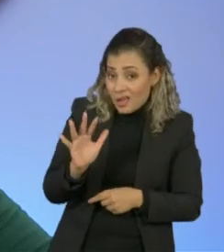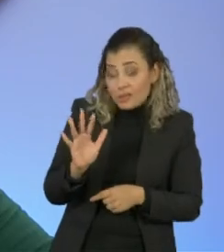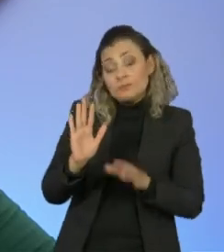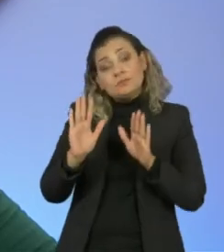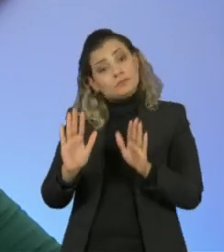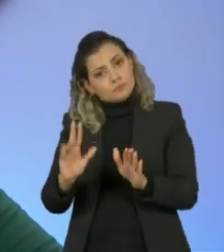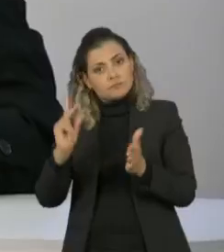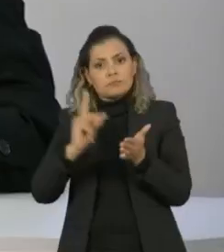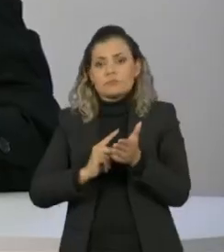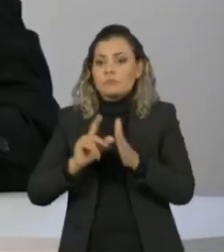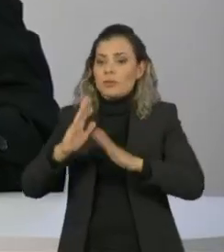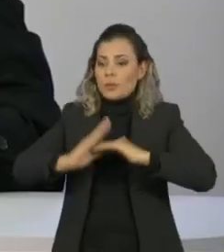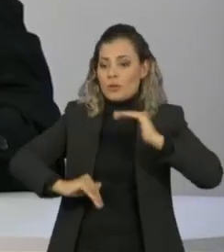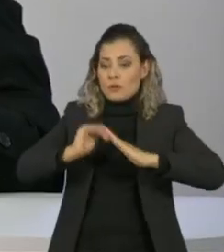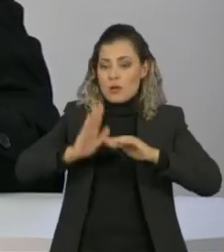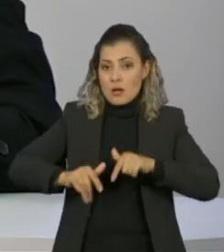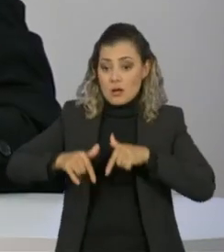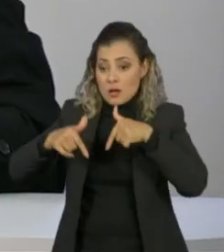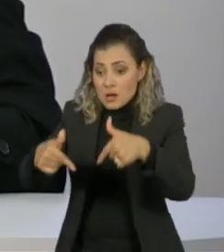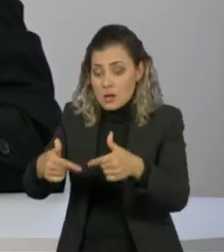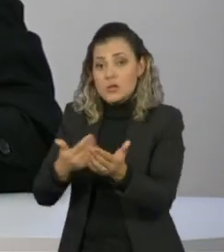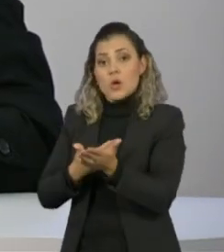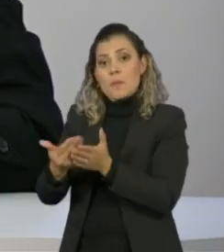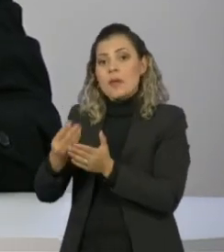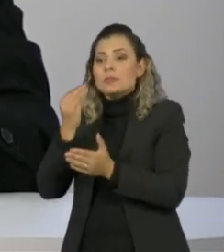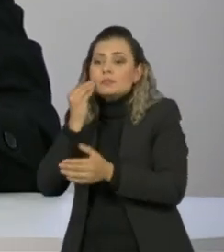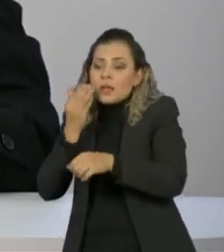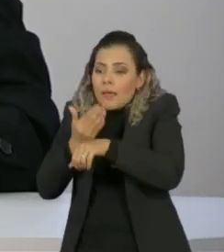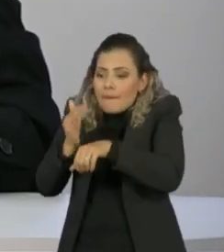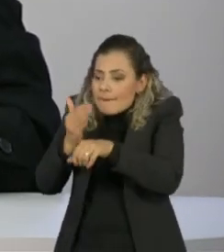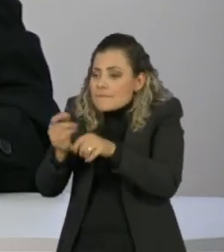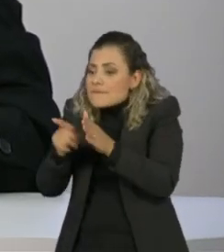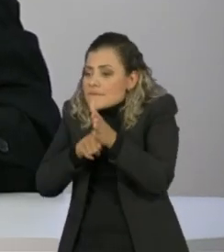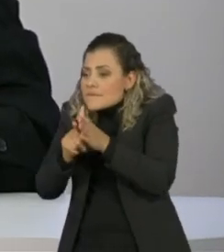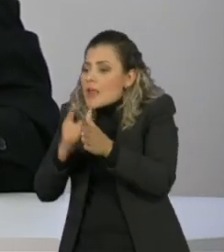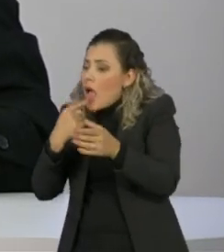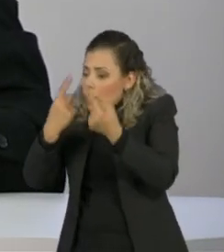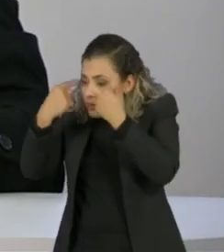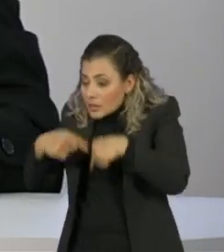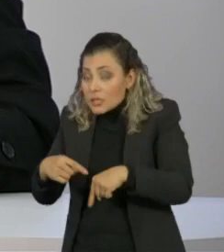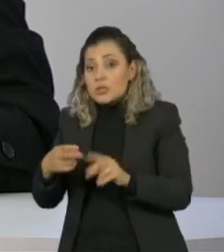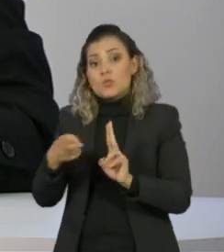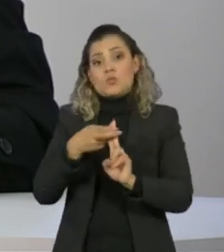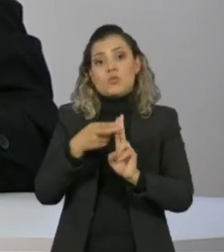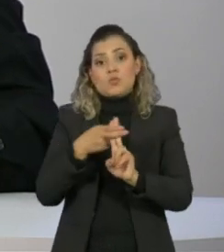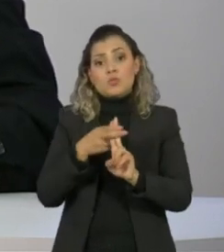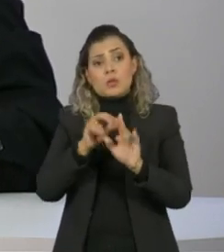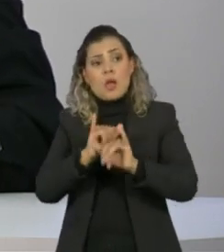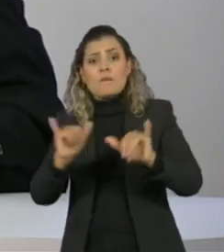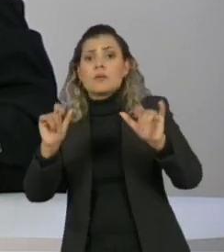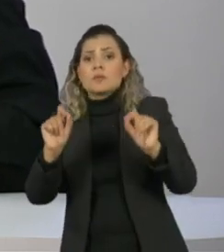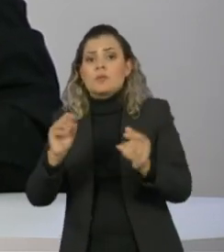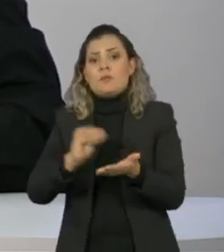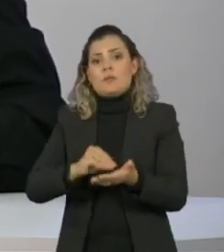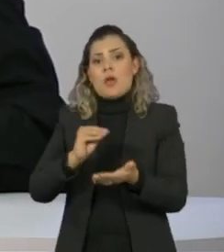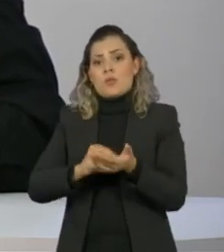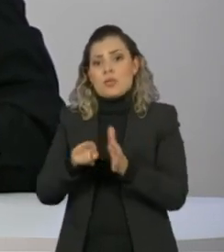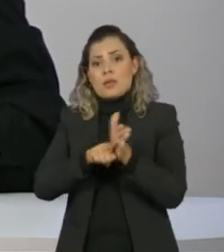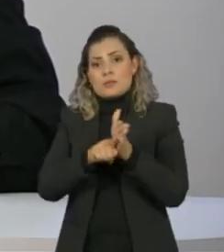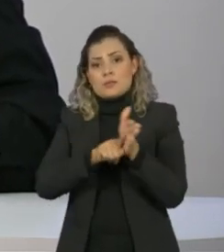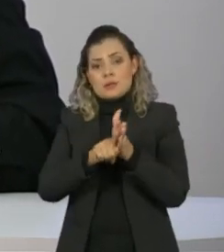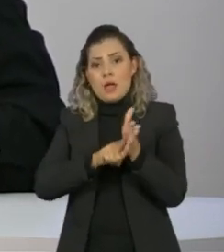por exemplo, na atenção primária, né, nas redes de saúde, no sistema do SUS, relatam que faltam testes,